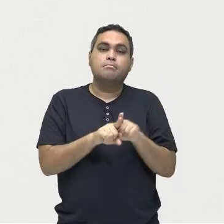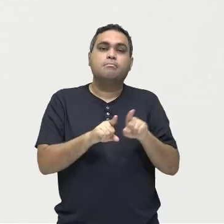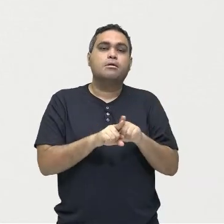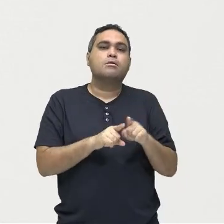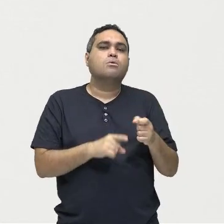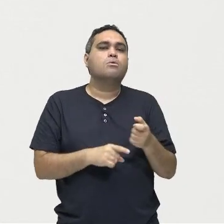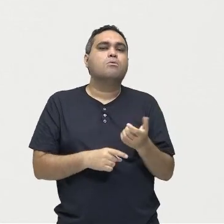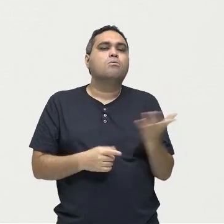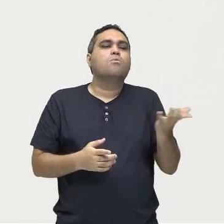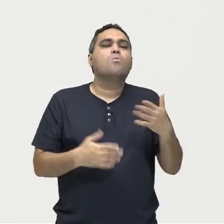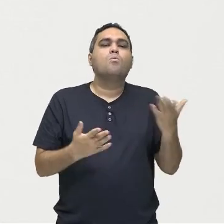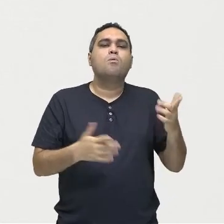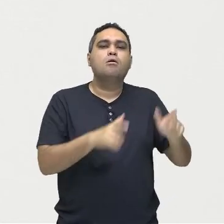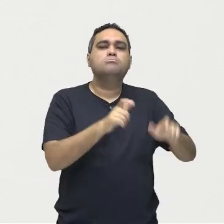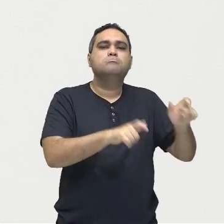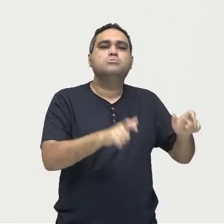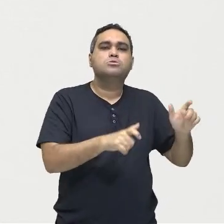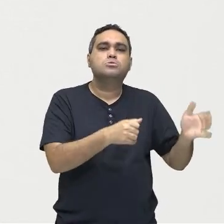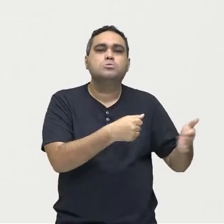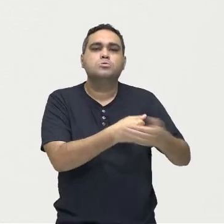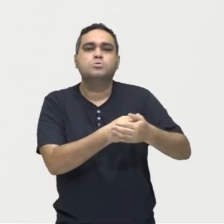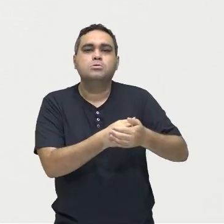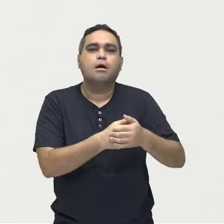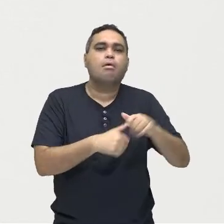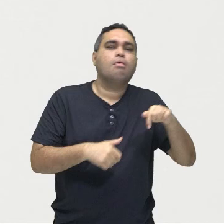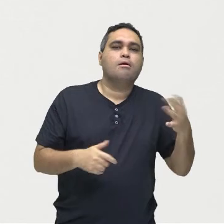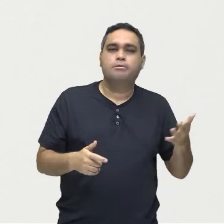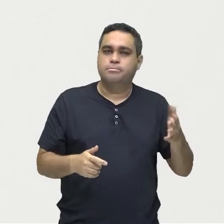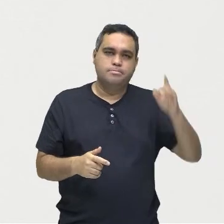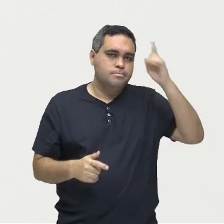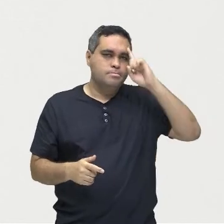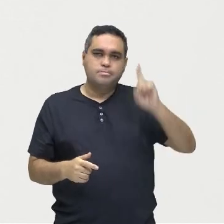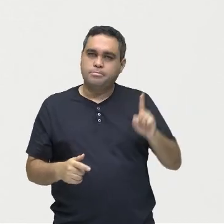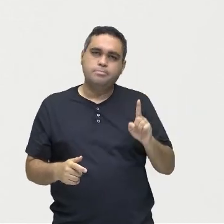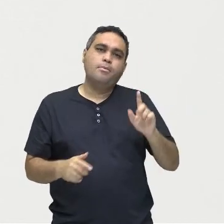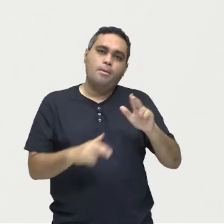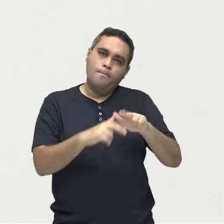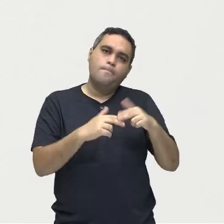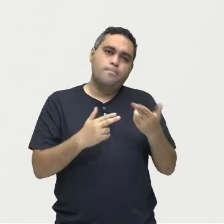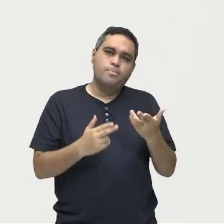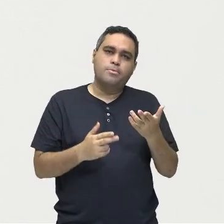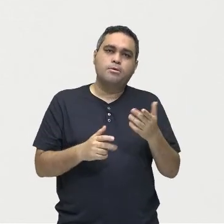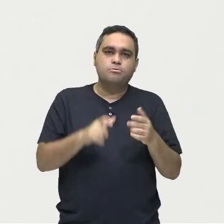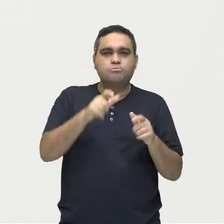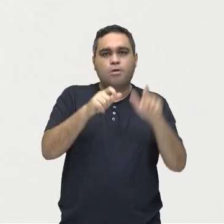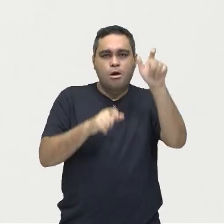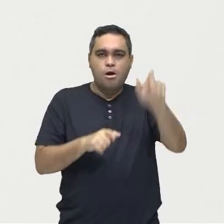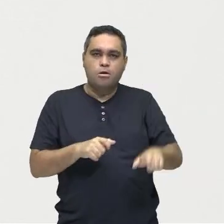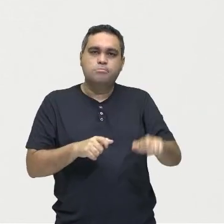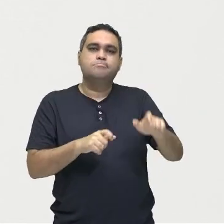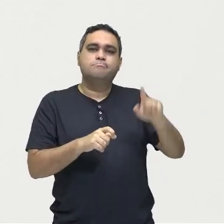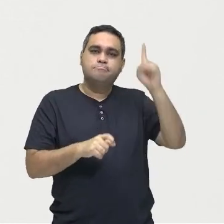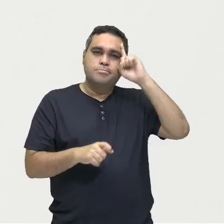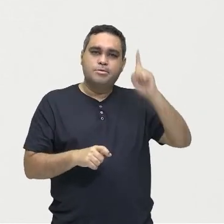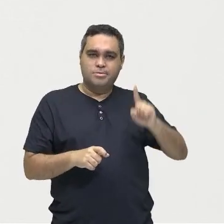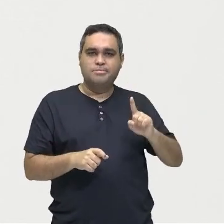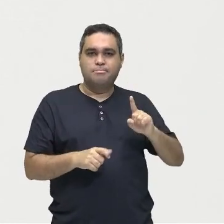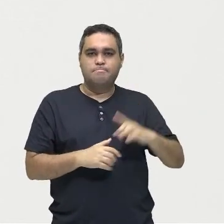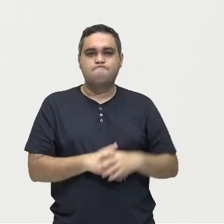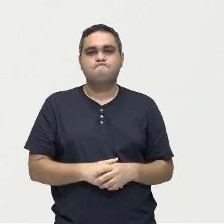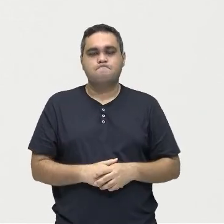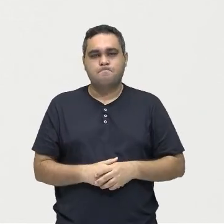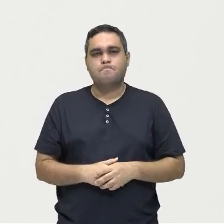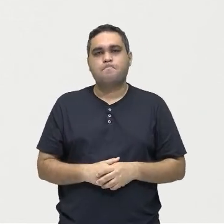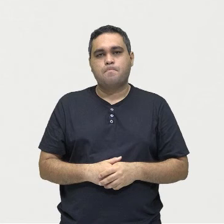pessoas que ocultaram a verdade. Então, a gente não consegue identificar. Então, nesse caso, nós vamos ter